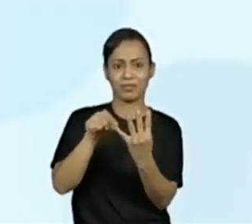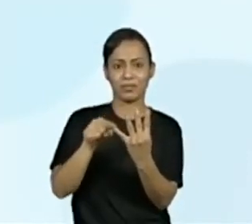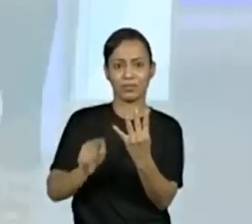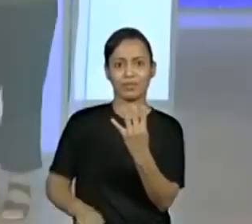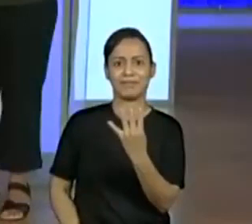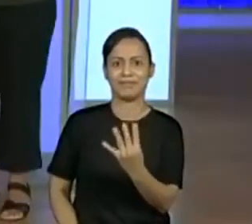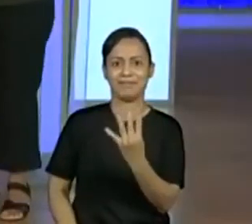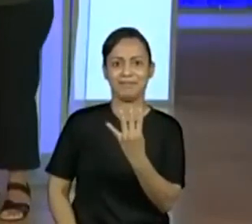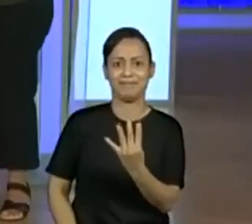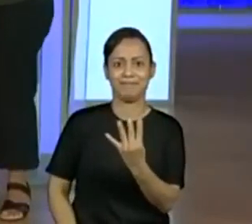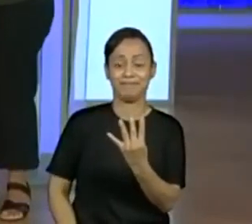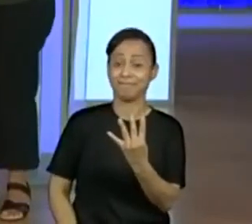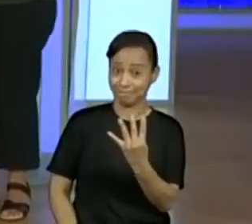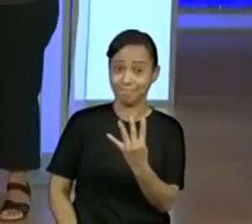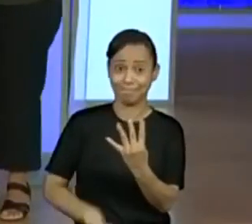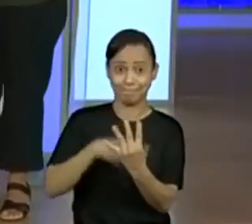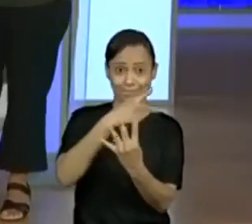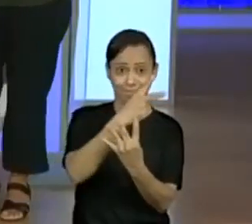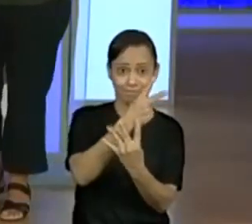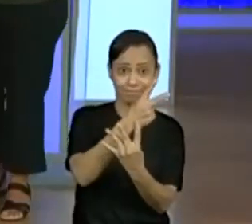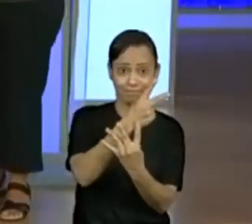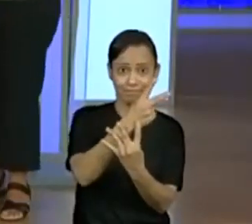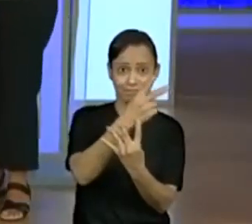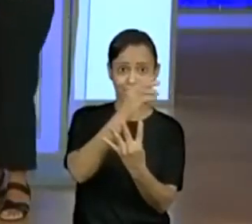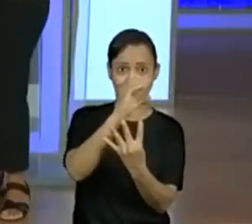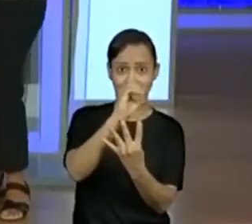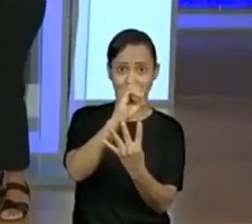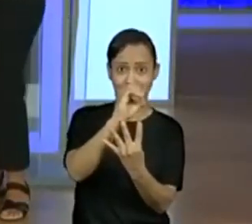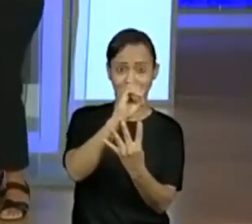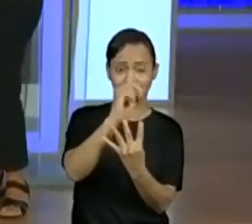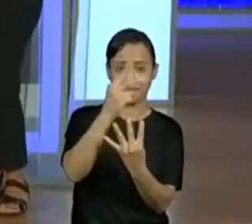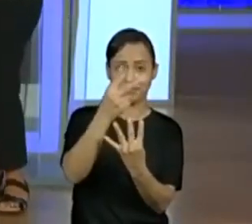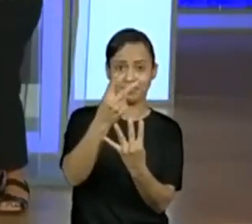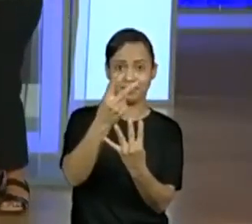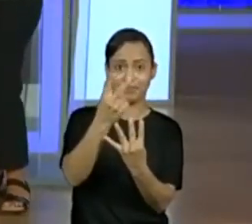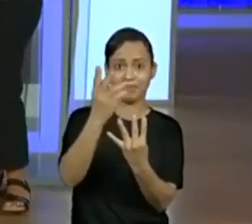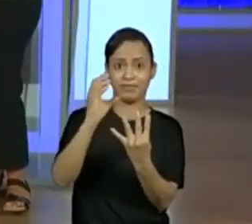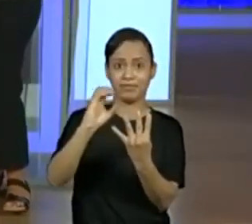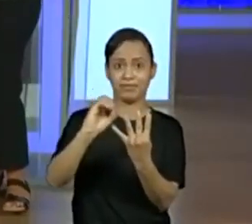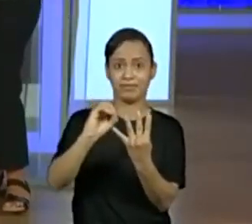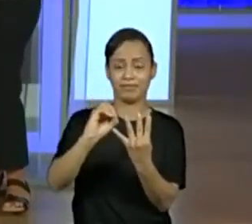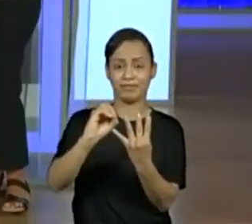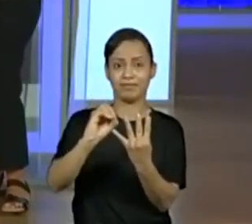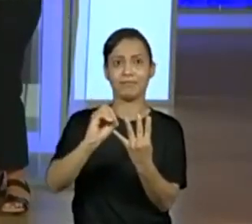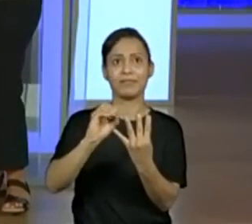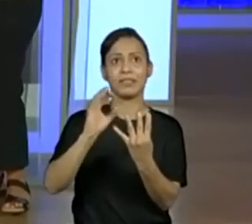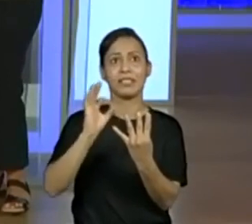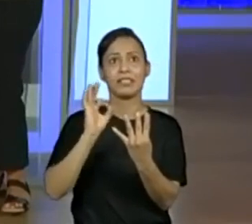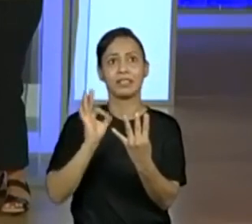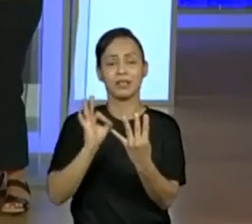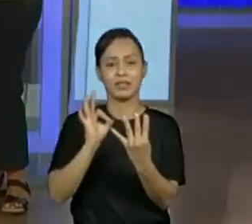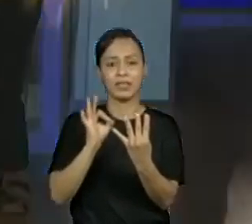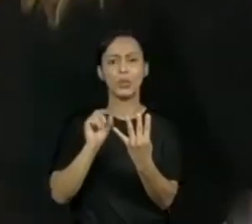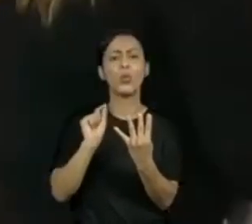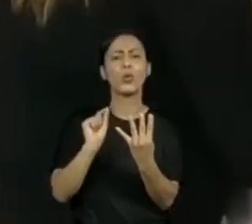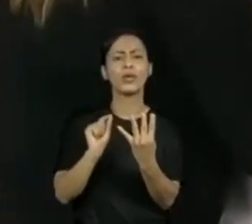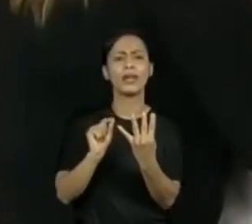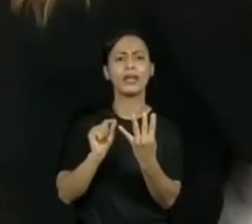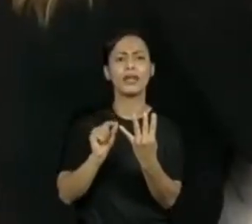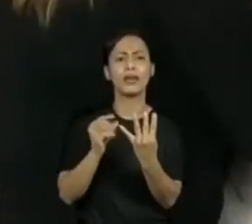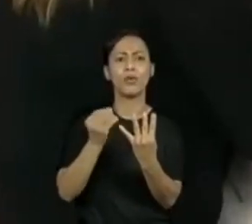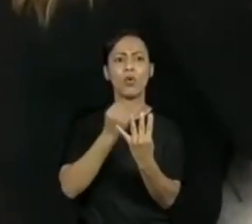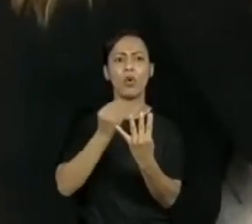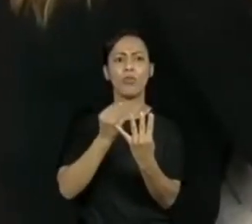estamos, 2020. Olha que fácil, hein? 2020. Então, nós temos aqui a posição das unidades, não